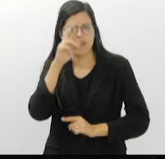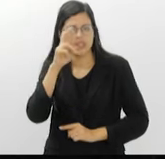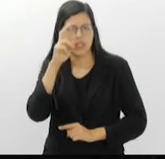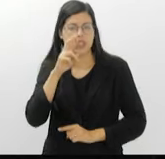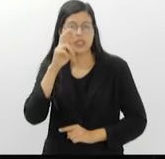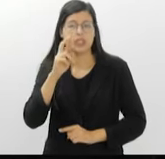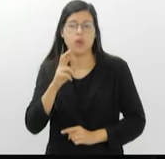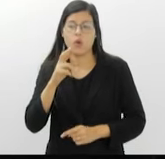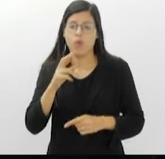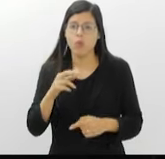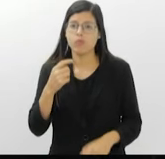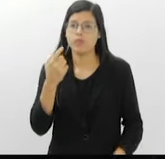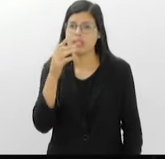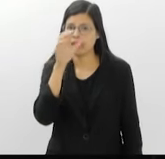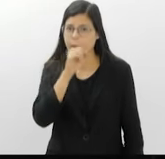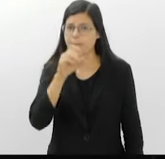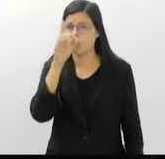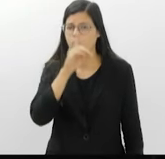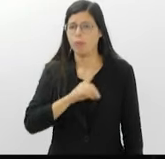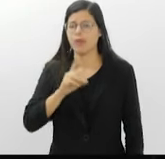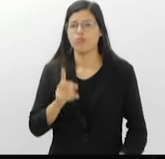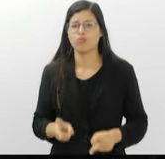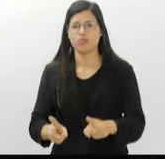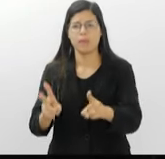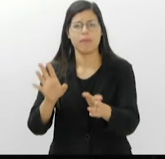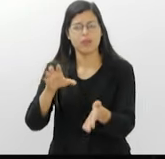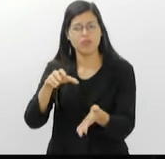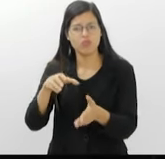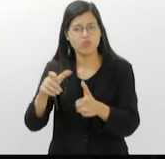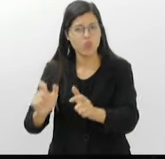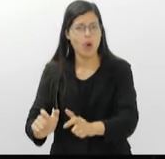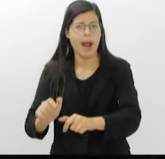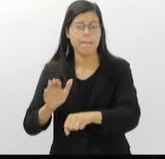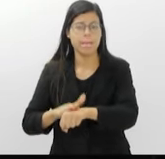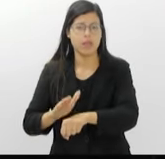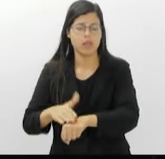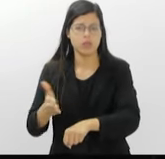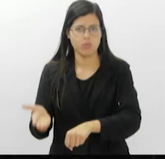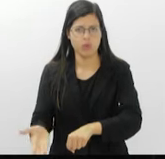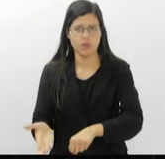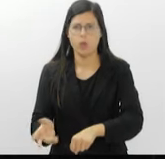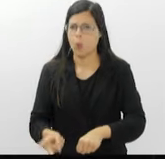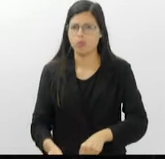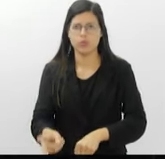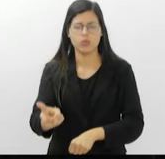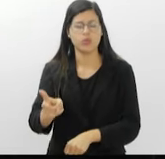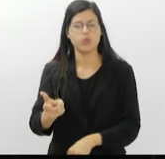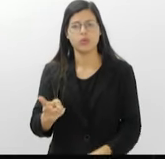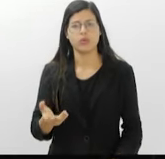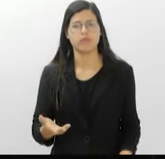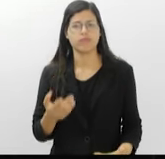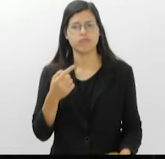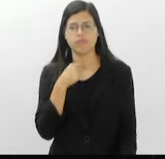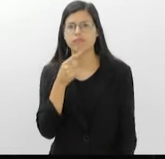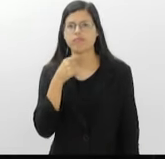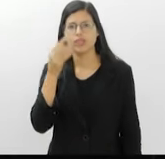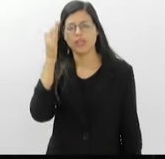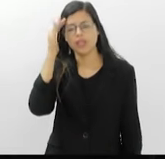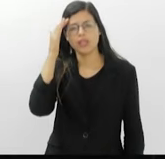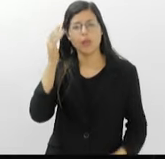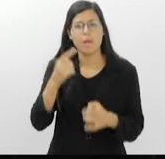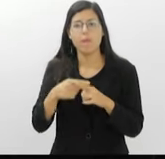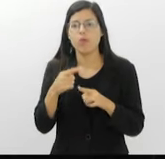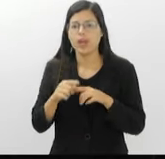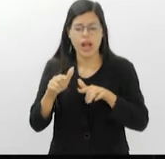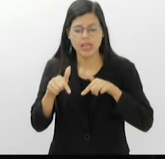mesmo lugar. E dias de semana também já estão no mesmo lugar. Então a gente não consegue entender porque não é feito nada.